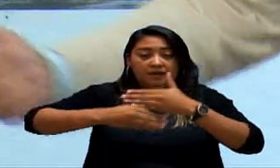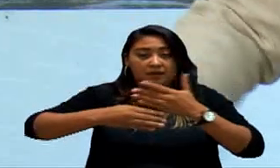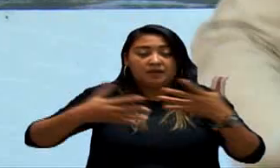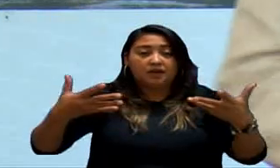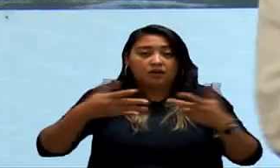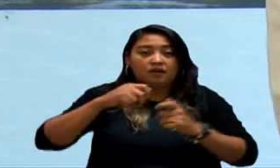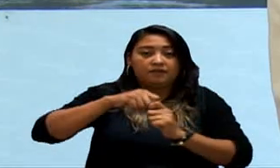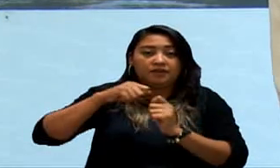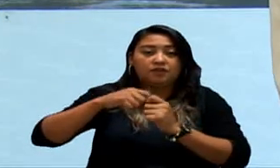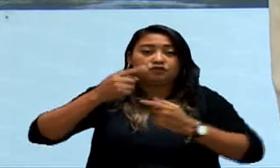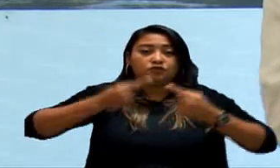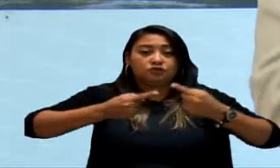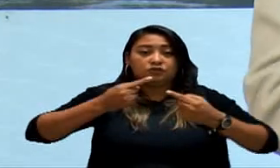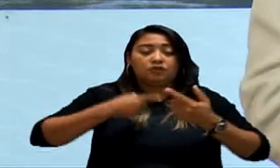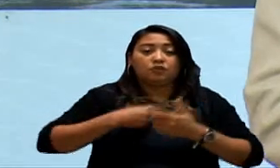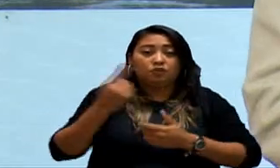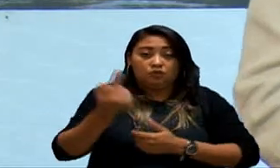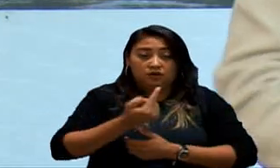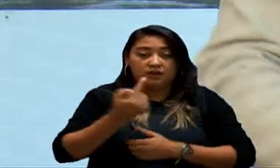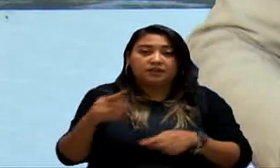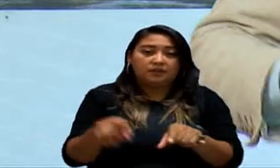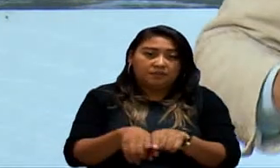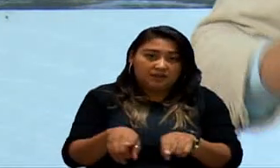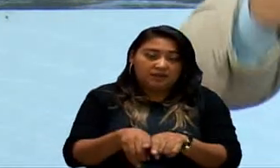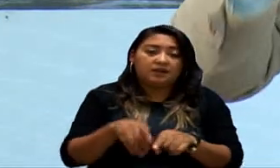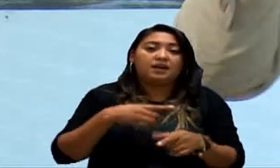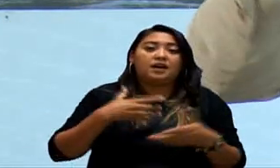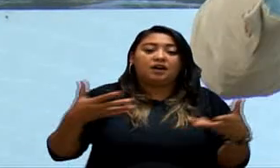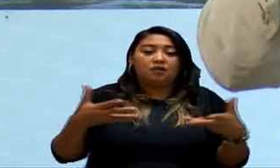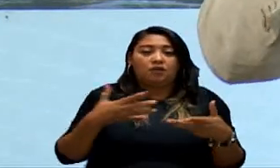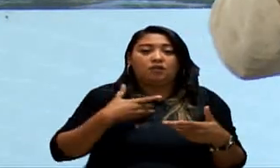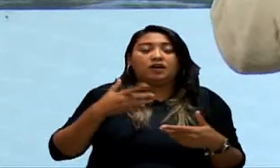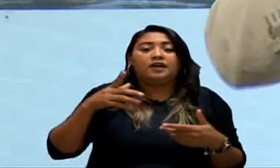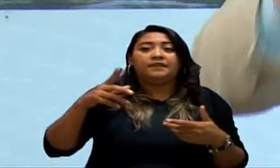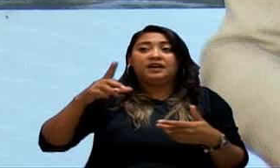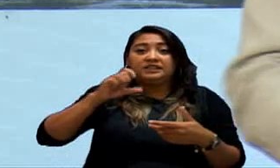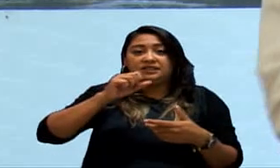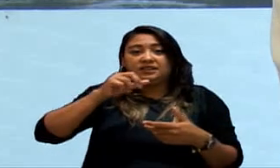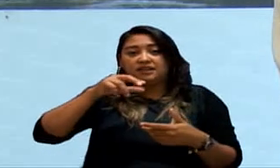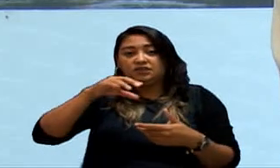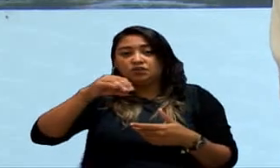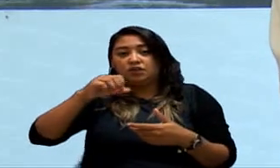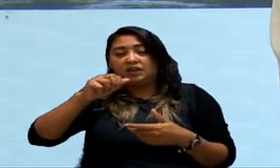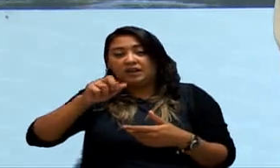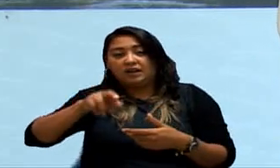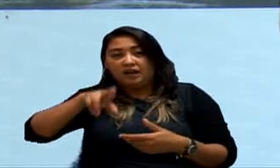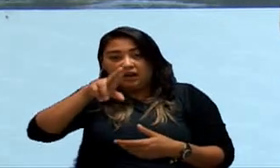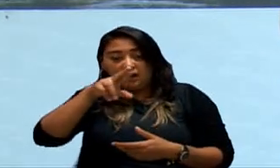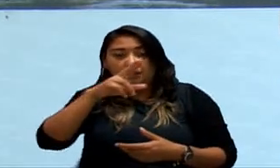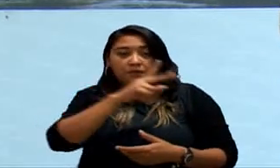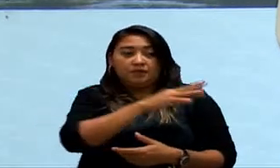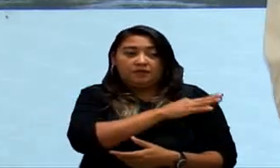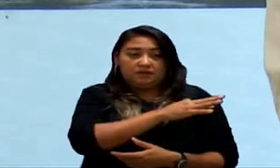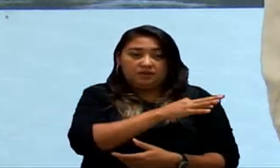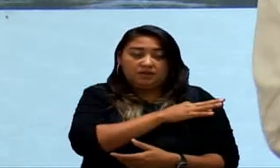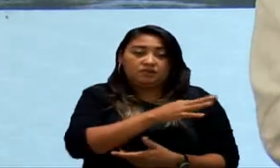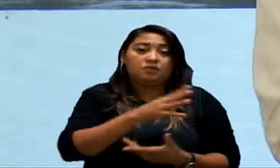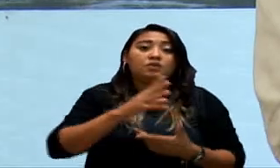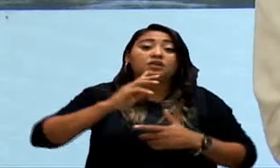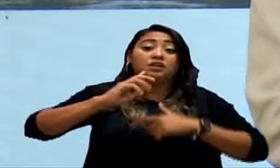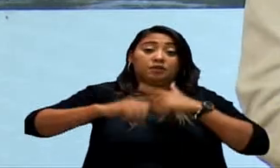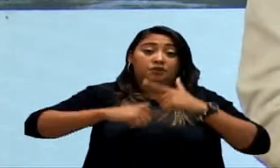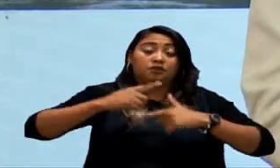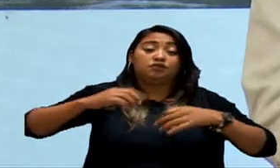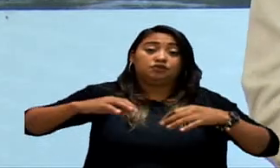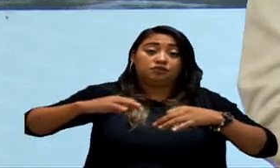agora foi feita a discussão única também. Agora ele vai para sancionamento, ele vai sancionar, o prefeito vai sancionar, e depois